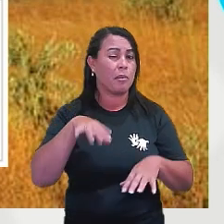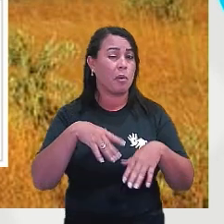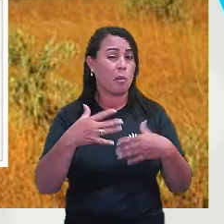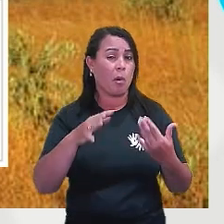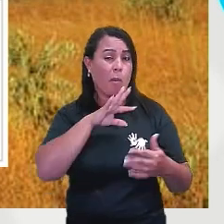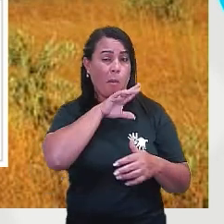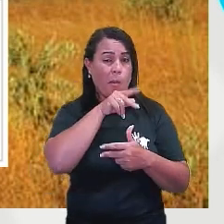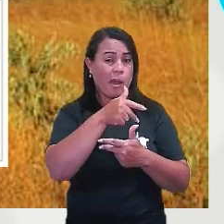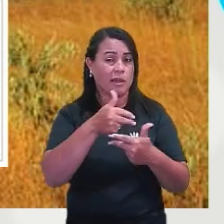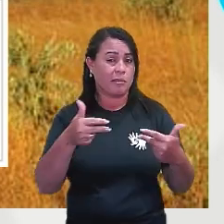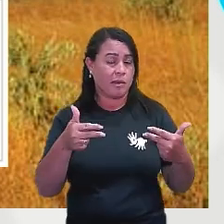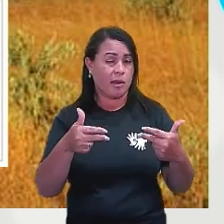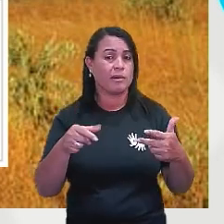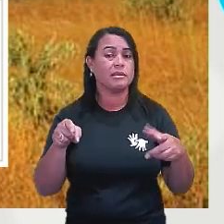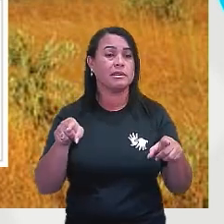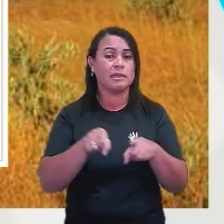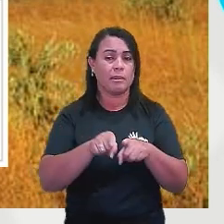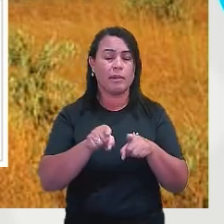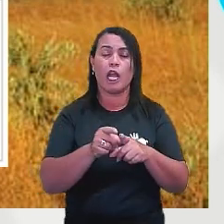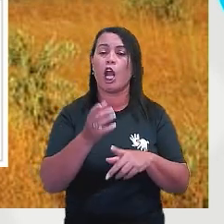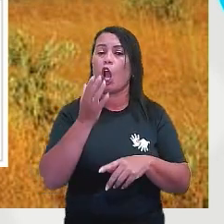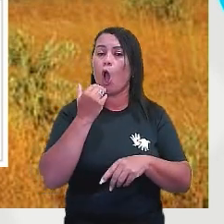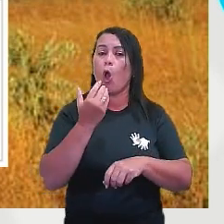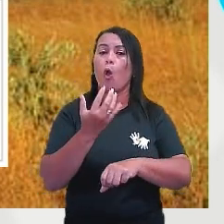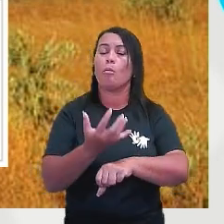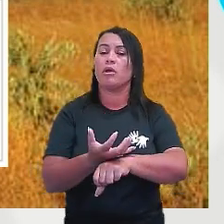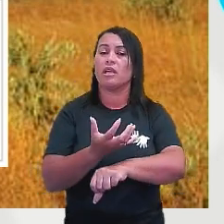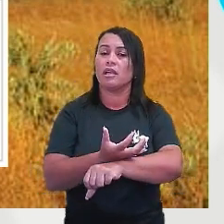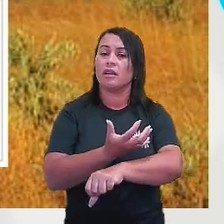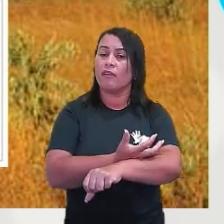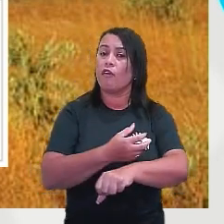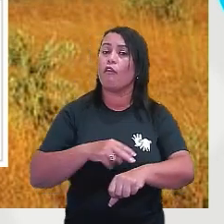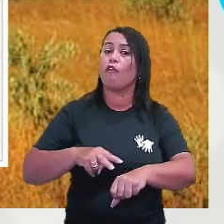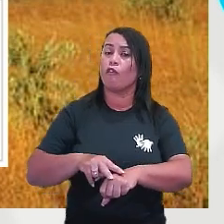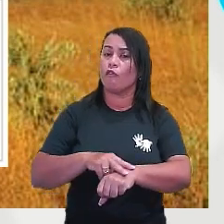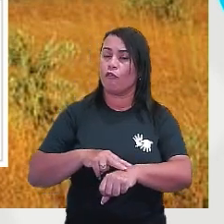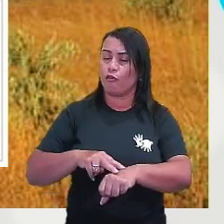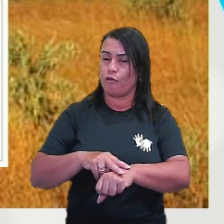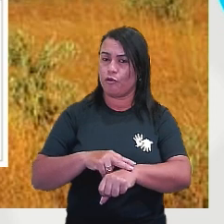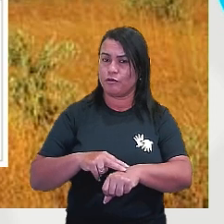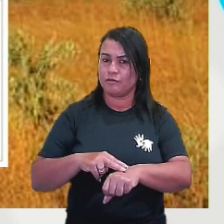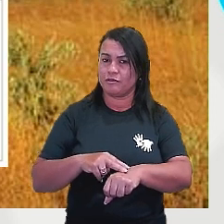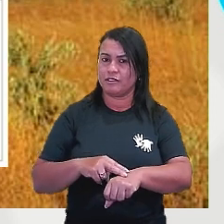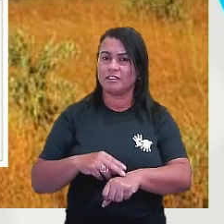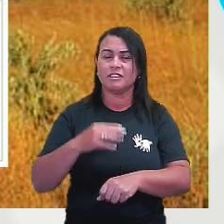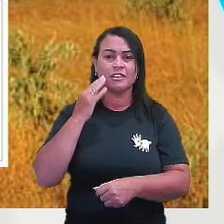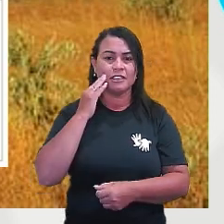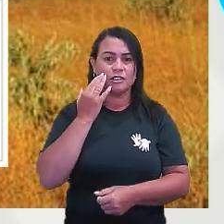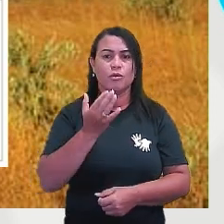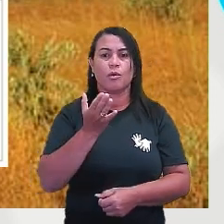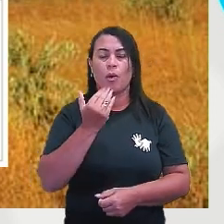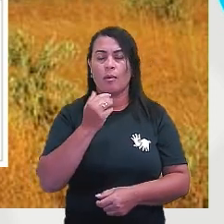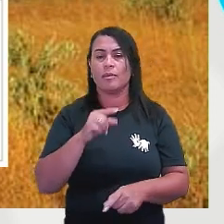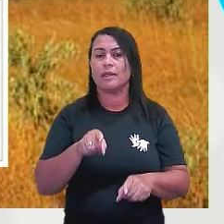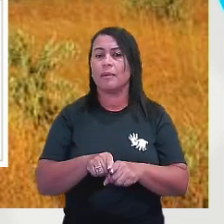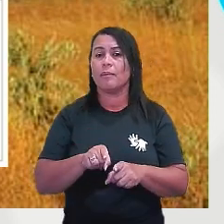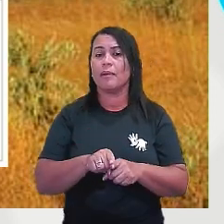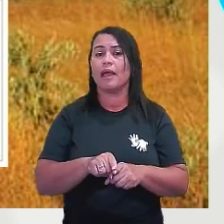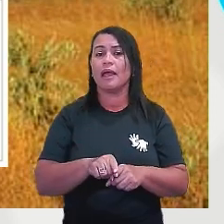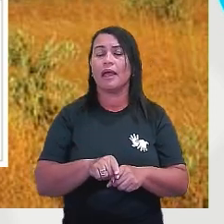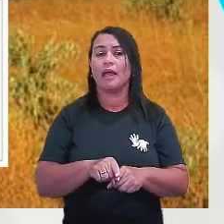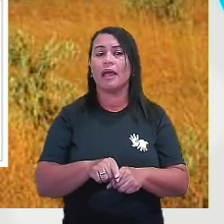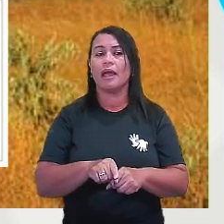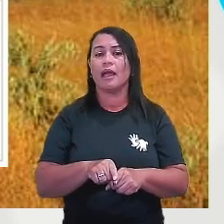falando? Ele também é herbívoro, ou seja, se alimenta de plantas. É